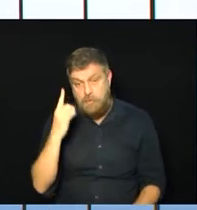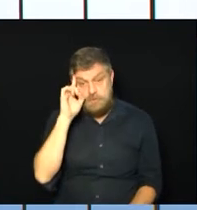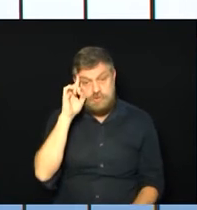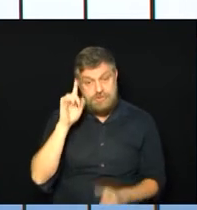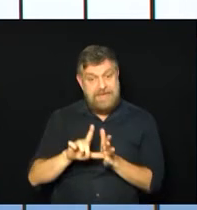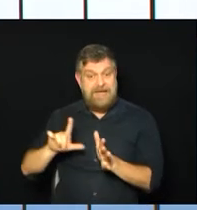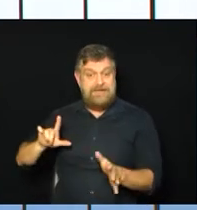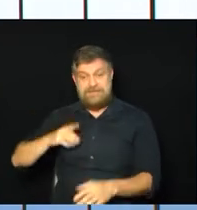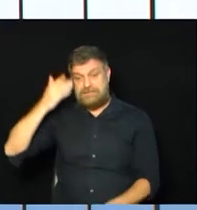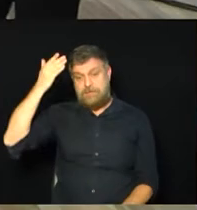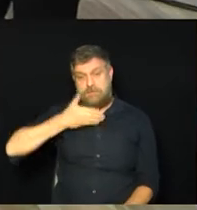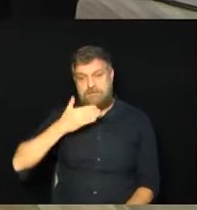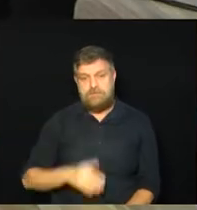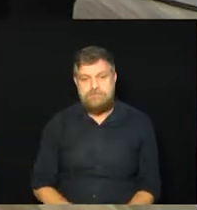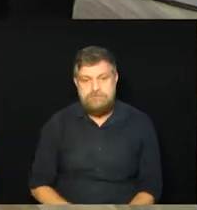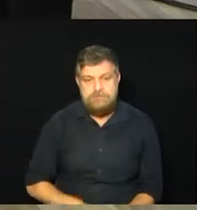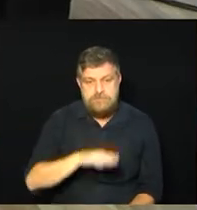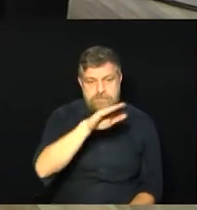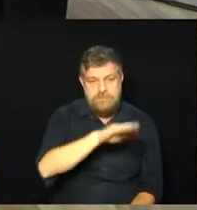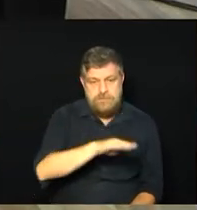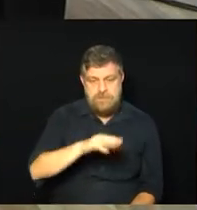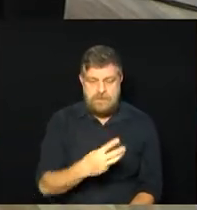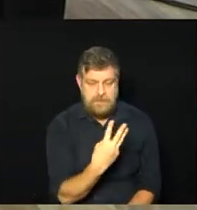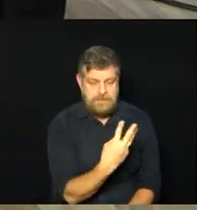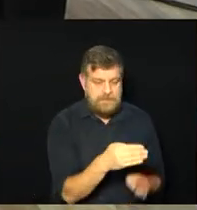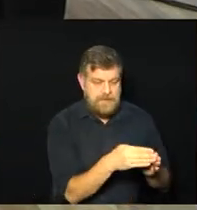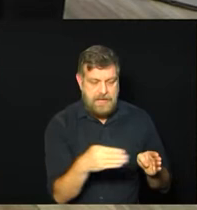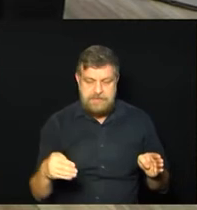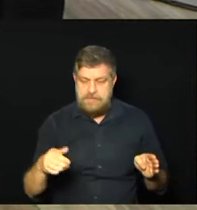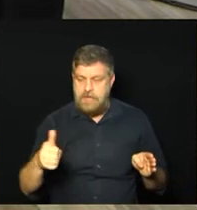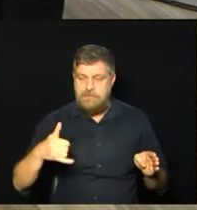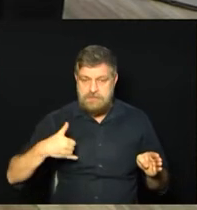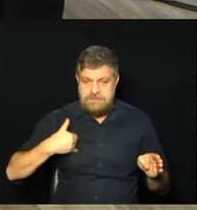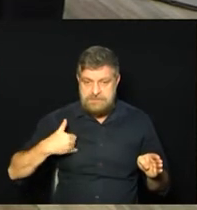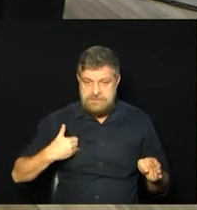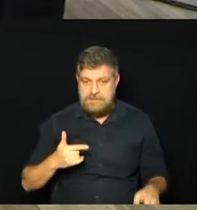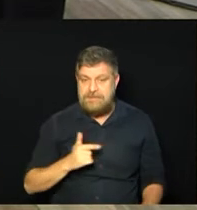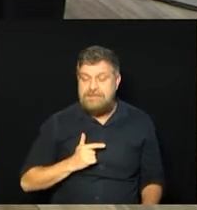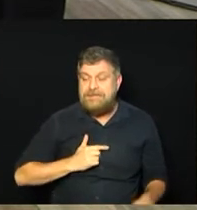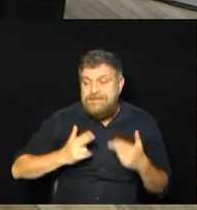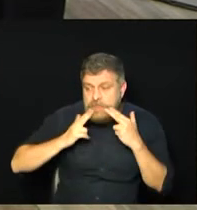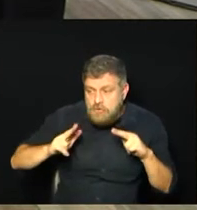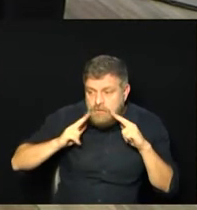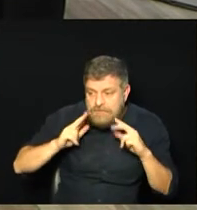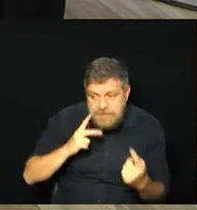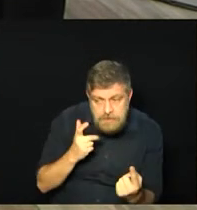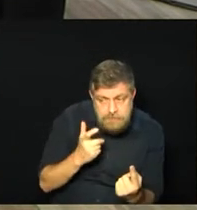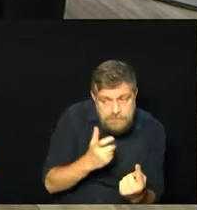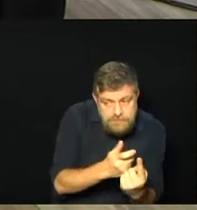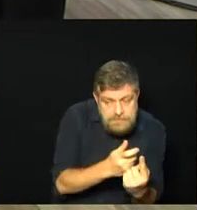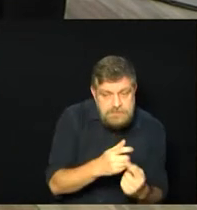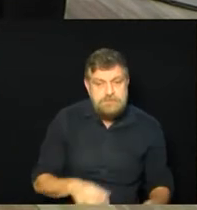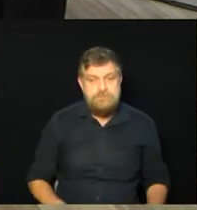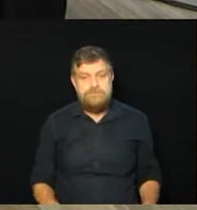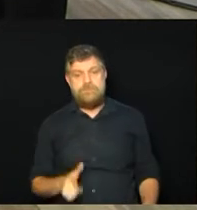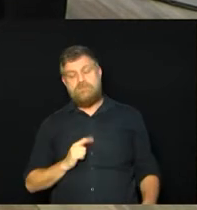horas. Crianças de 3 a 11 anos, existe alguma novidade em relação à vacinação?